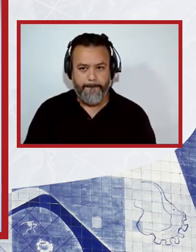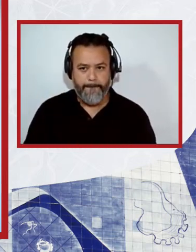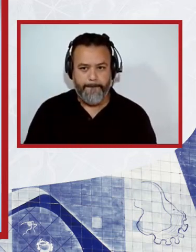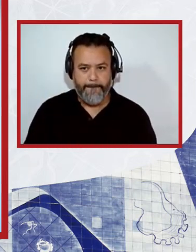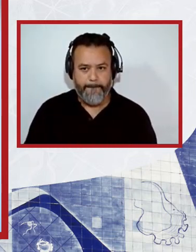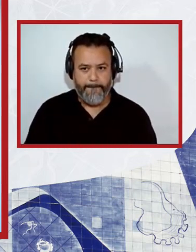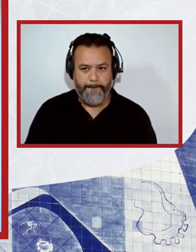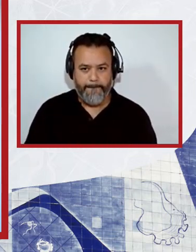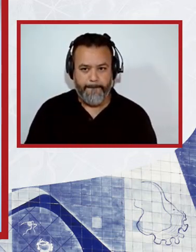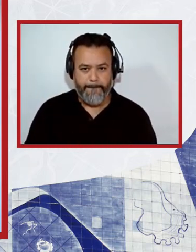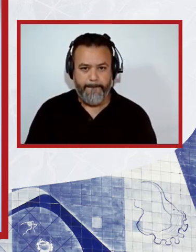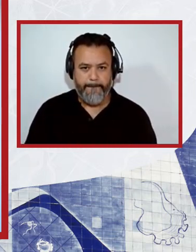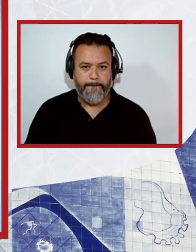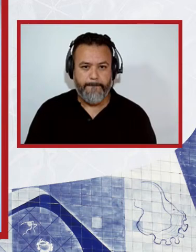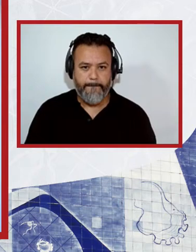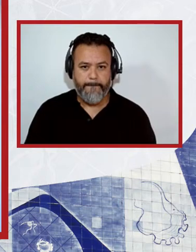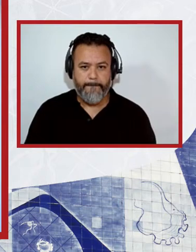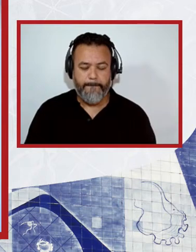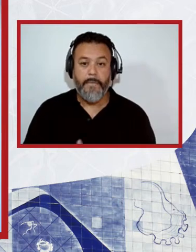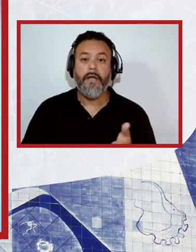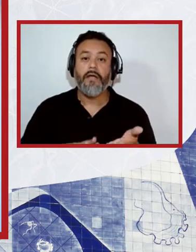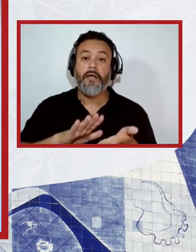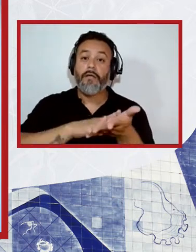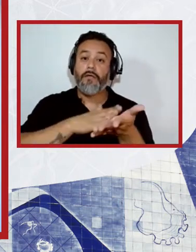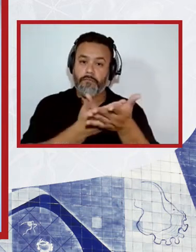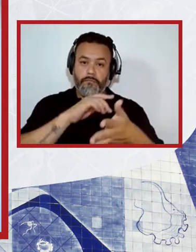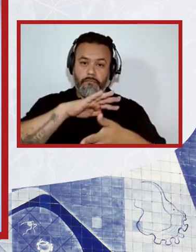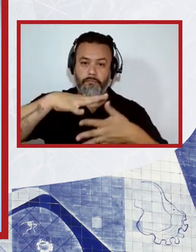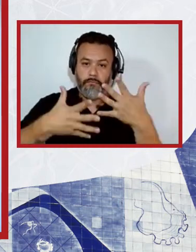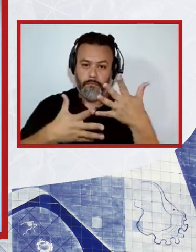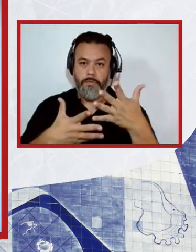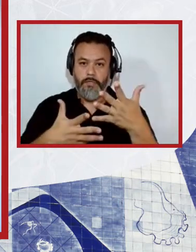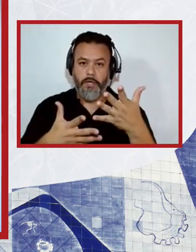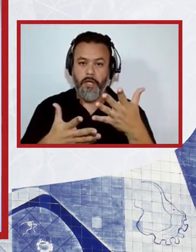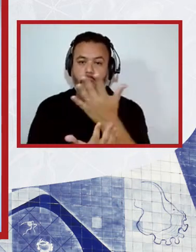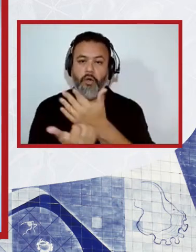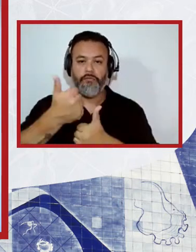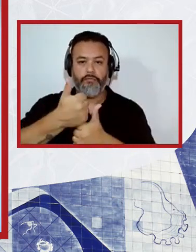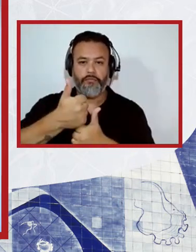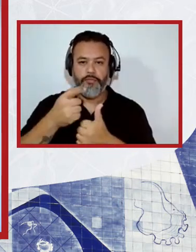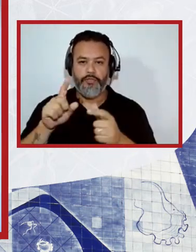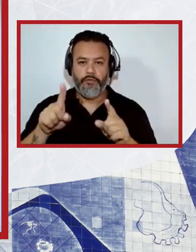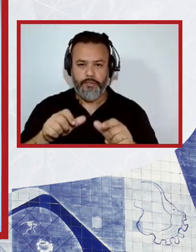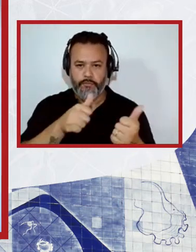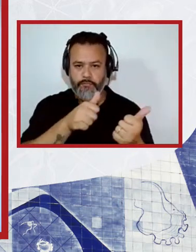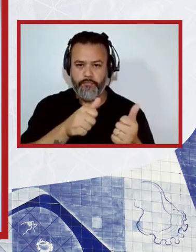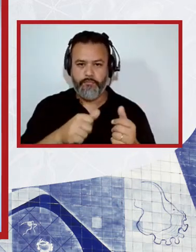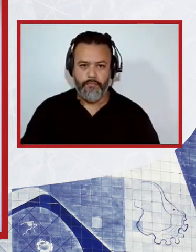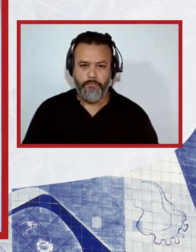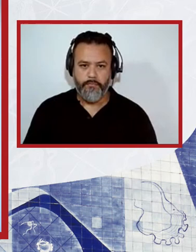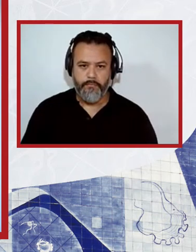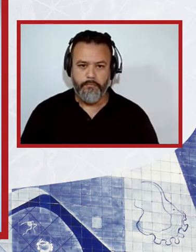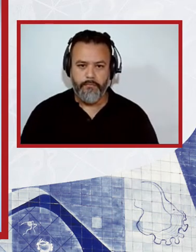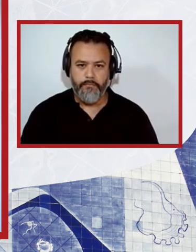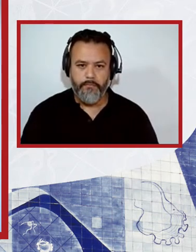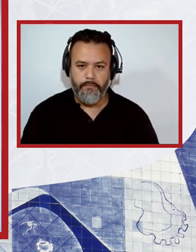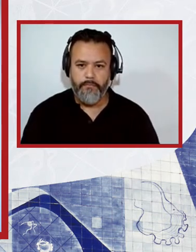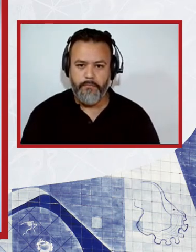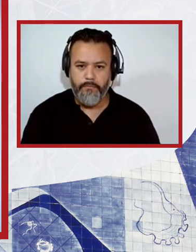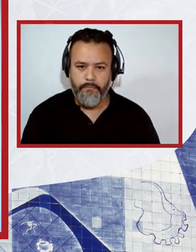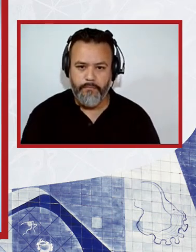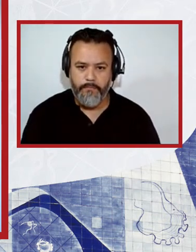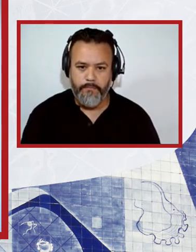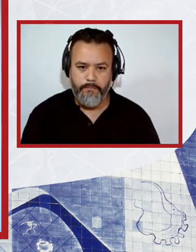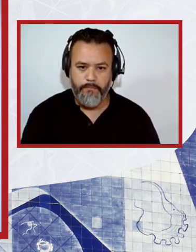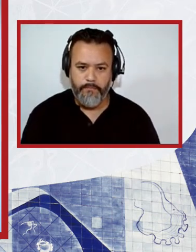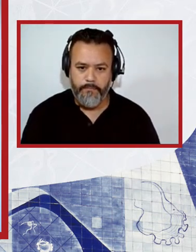a inclusão de pessoas com deficiência visual no ensino superior, sobre